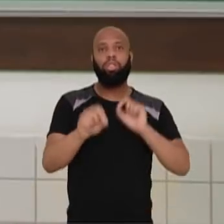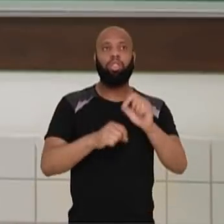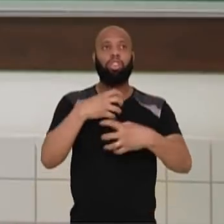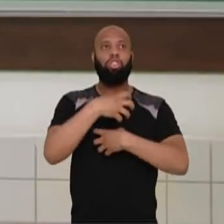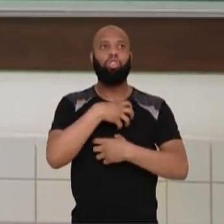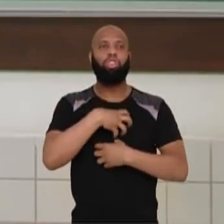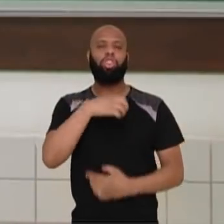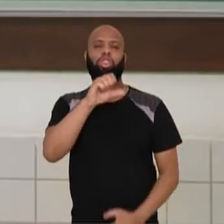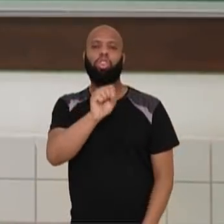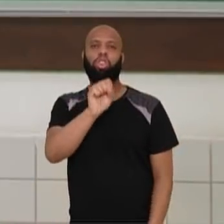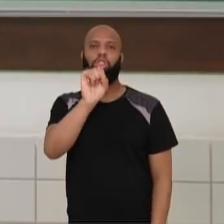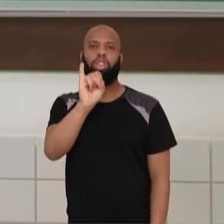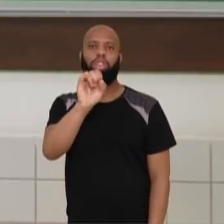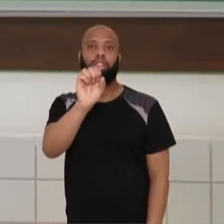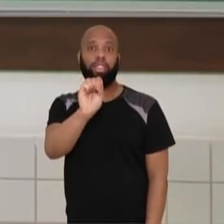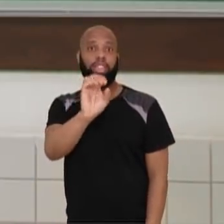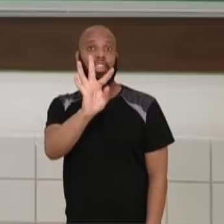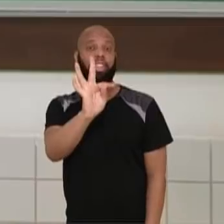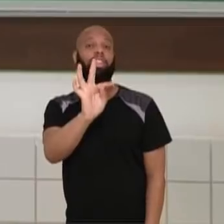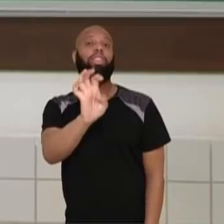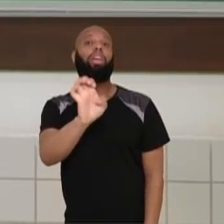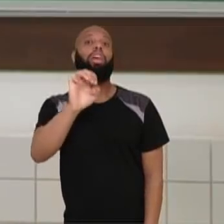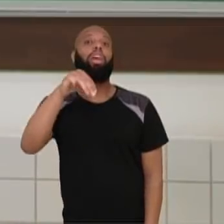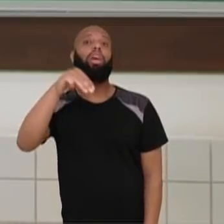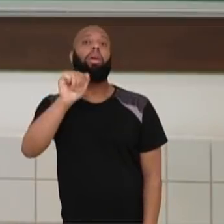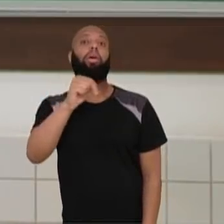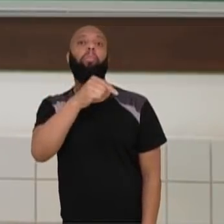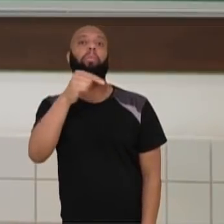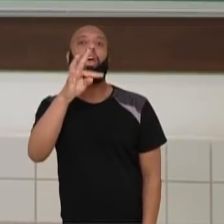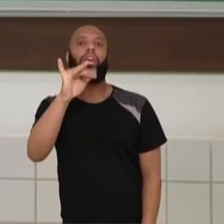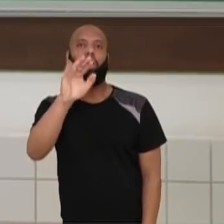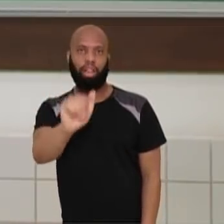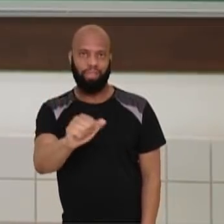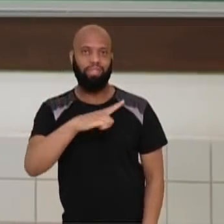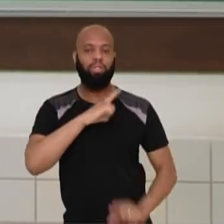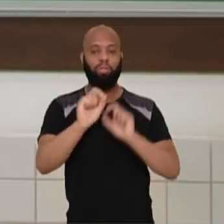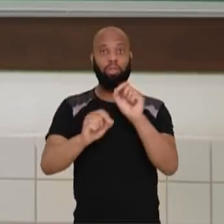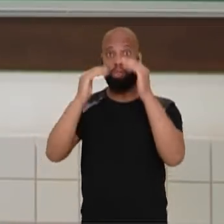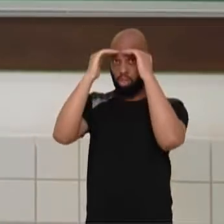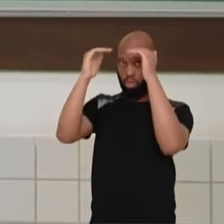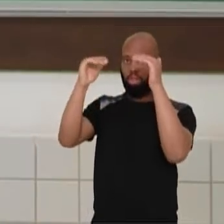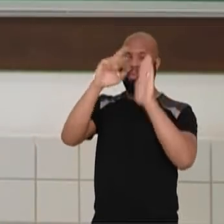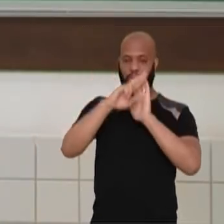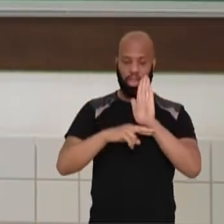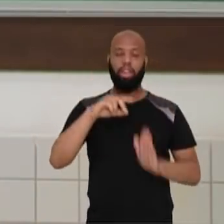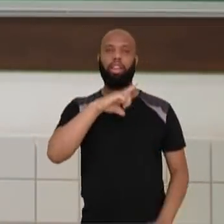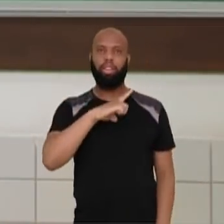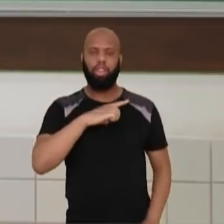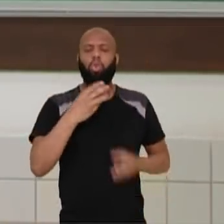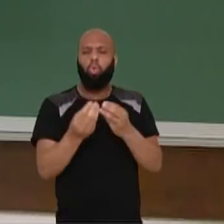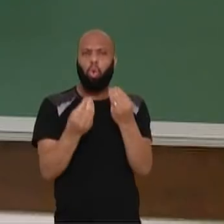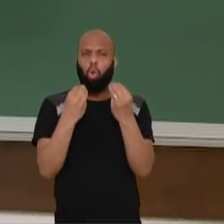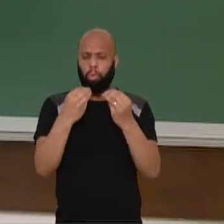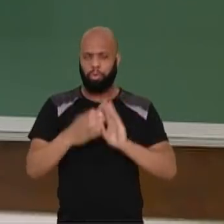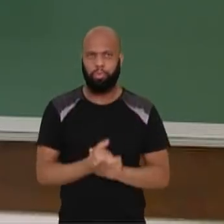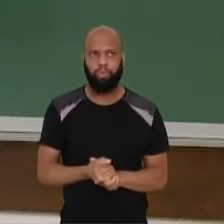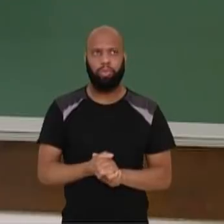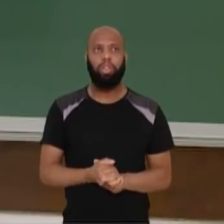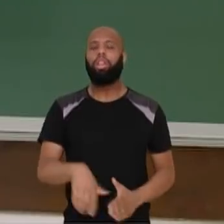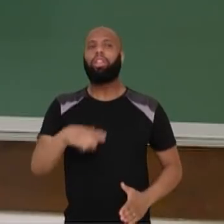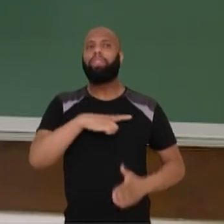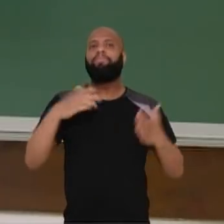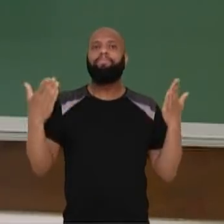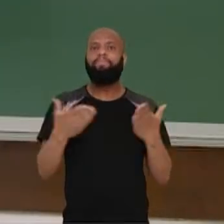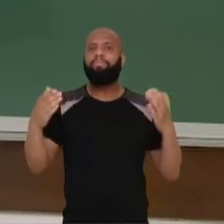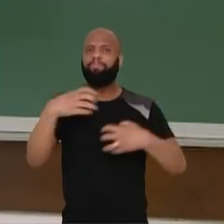amostra sistemática. Então, tem todo um sistema ali que a gente vai ter que obedecer, tá bom? Então, como é que ela funciona? No caso